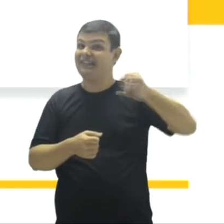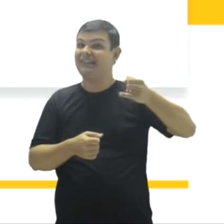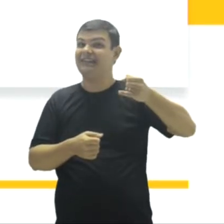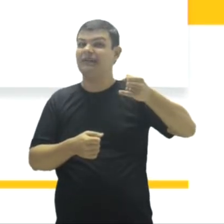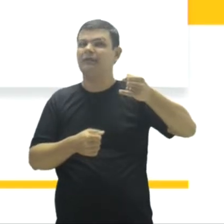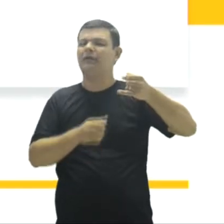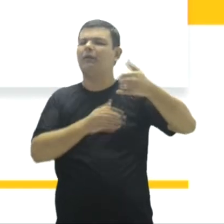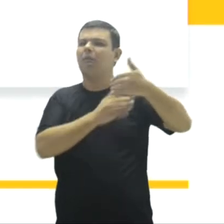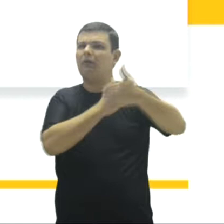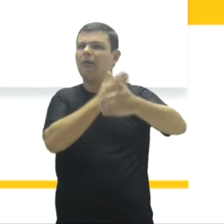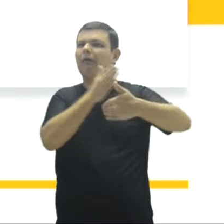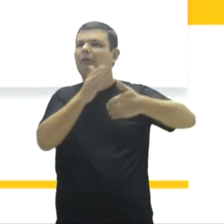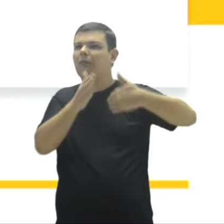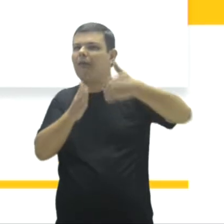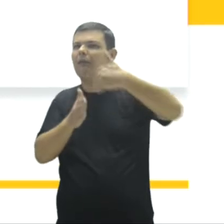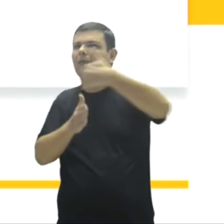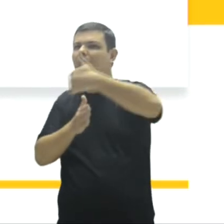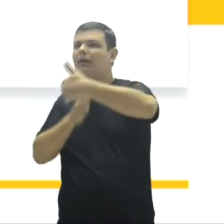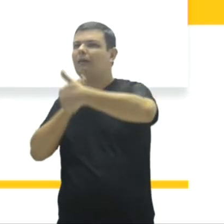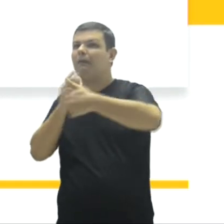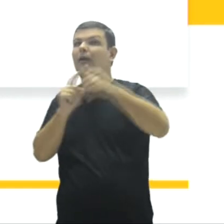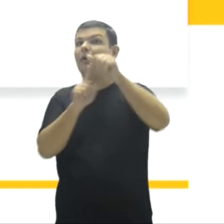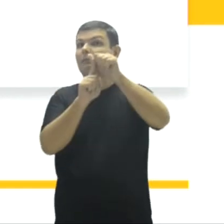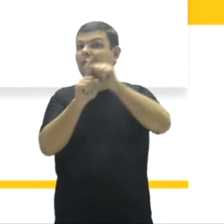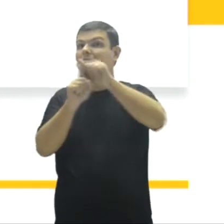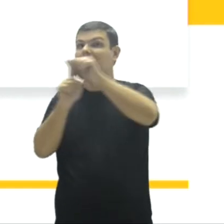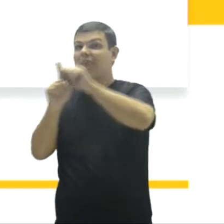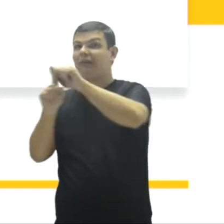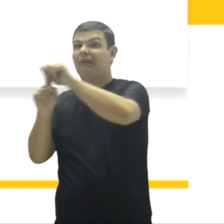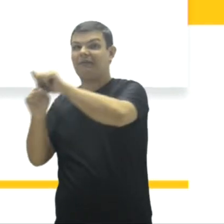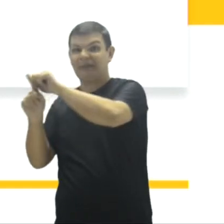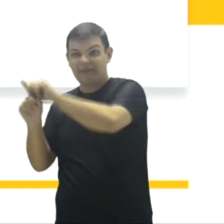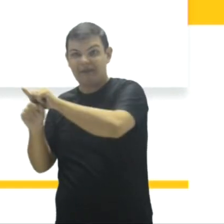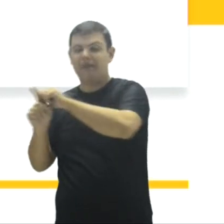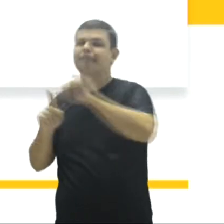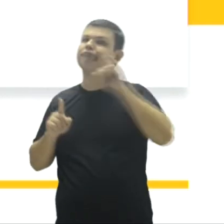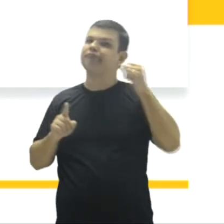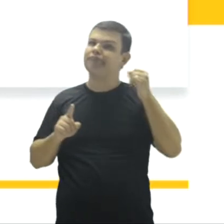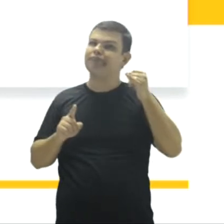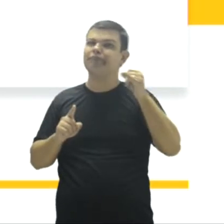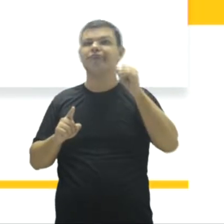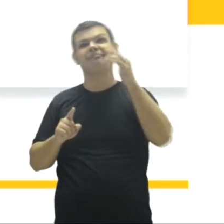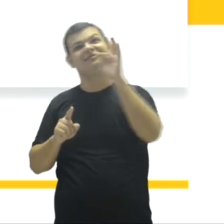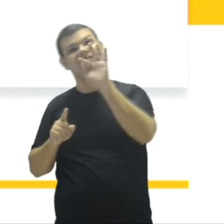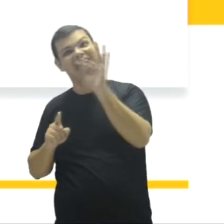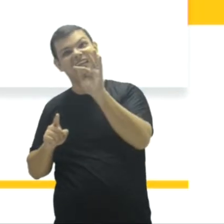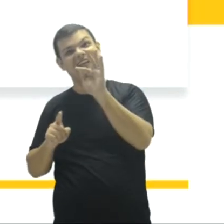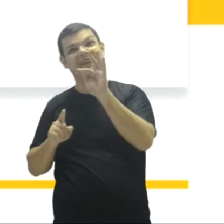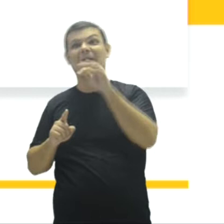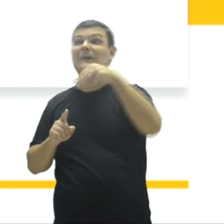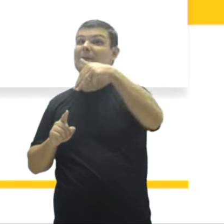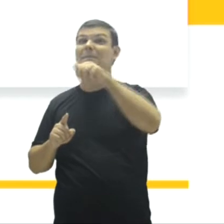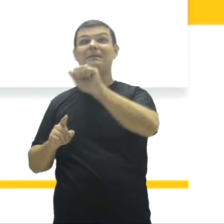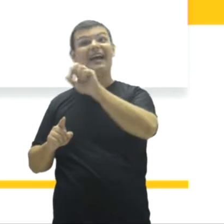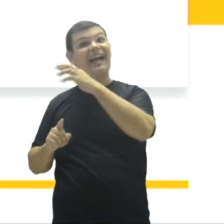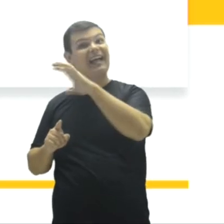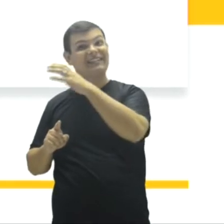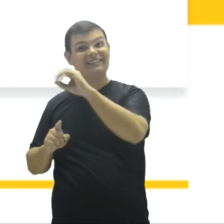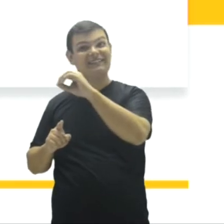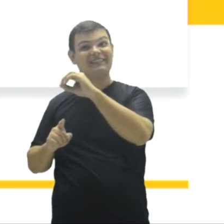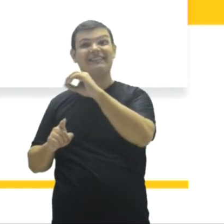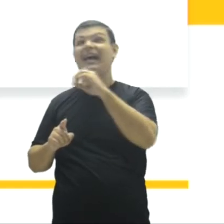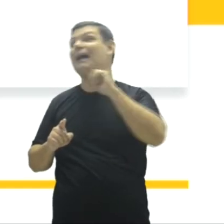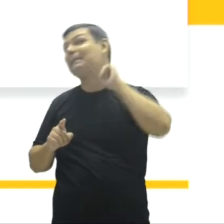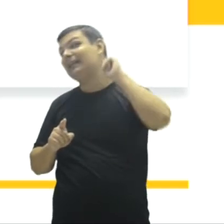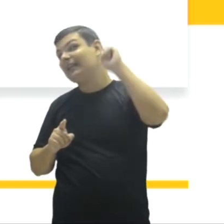ele vai avançando, os meses vão passando. Janeiro, fevereiro, março,